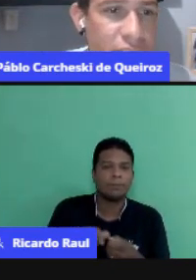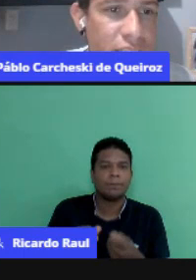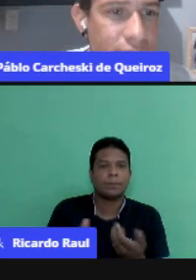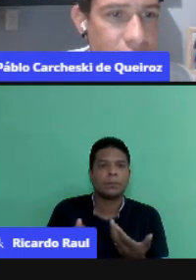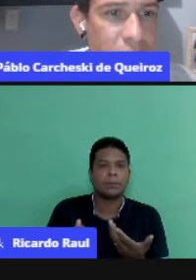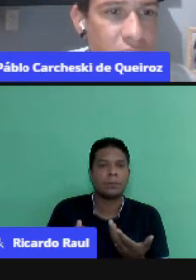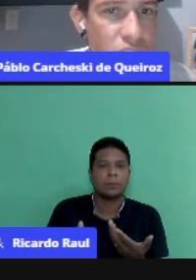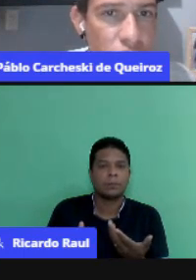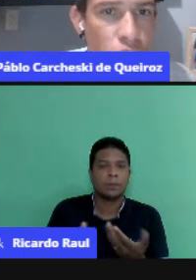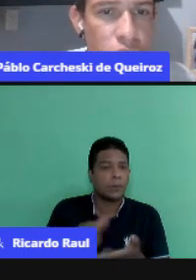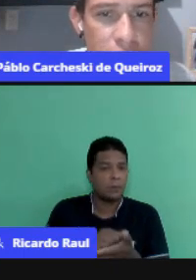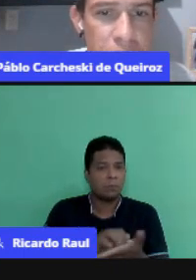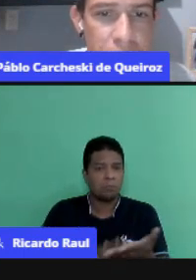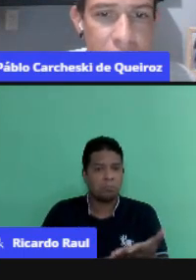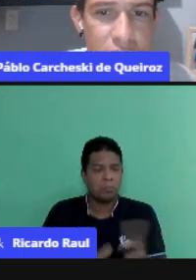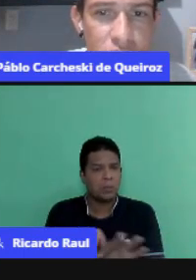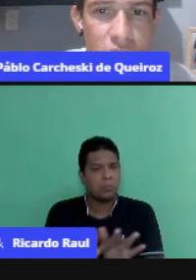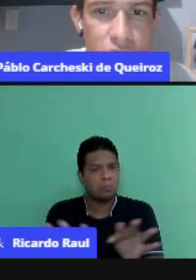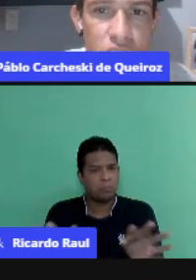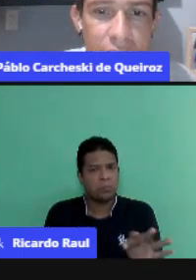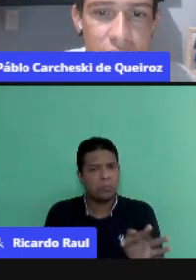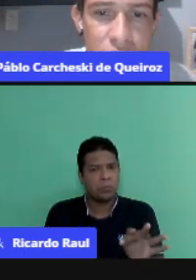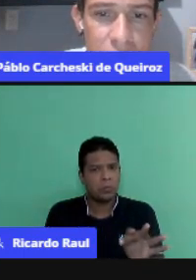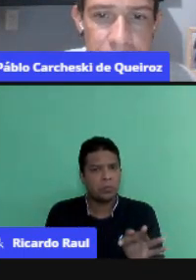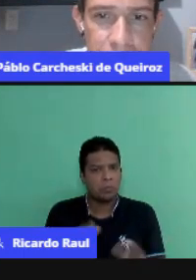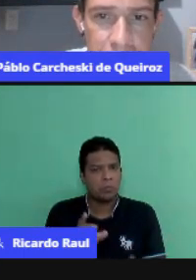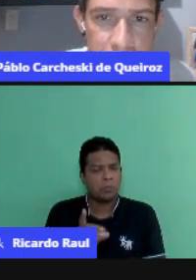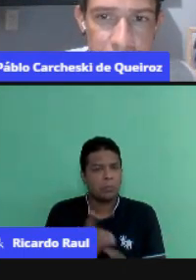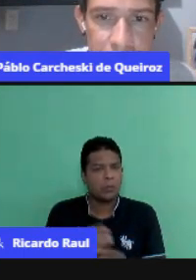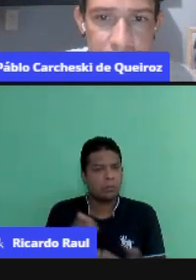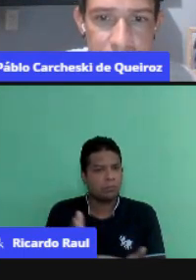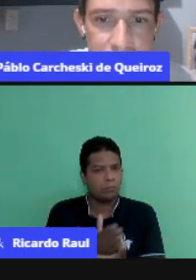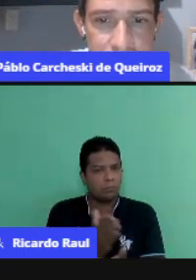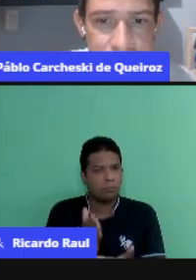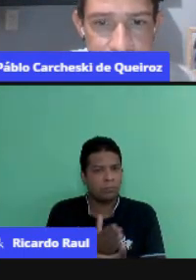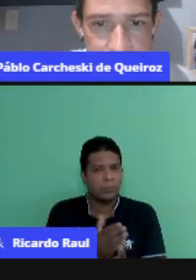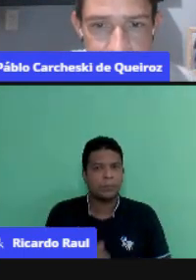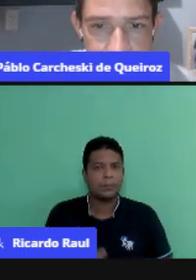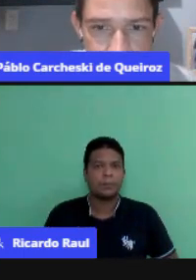aparentemente numa atividade simples que a gente encontra bastante no livro didático, né?